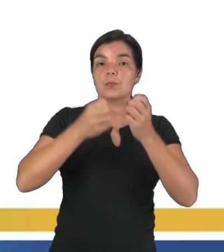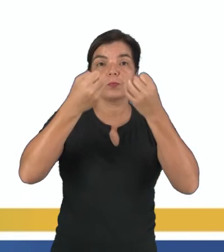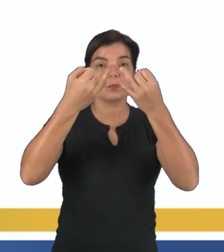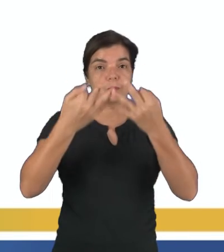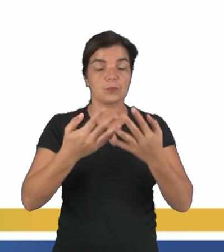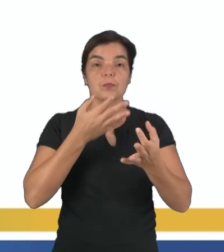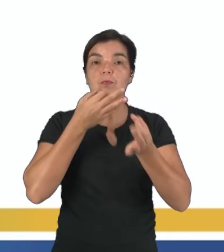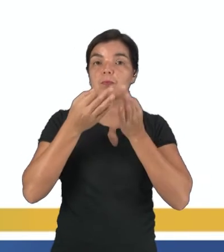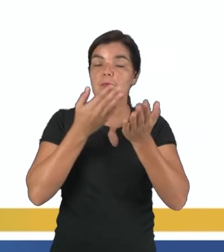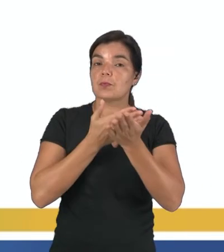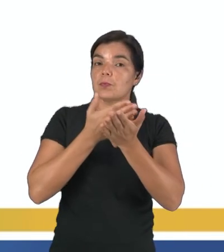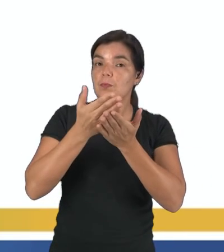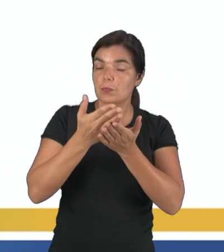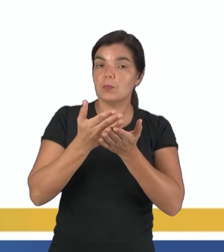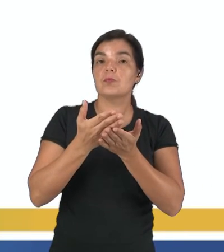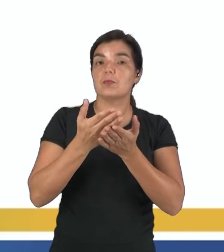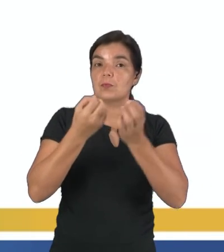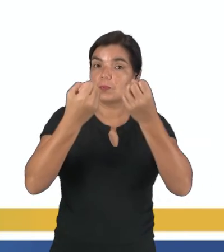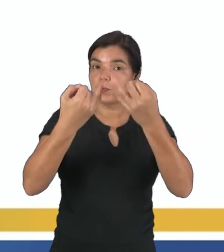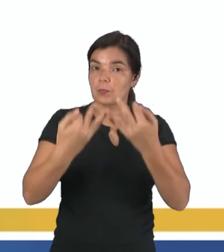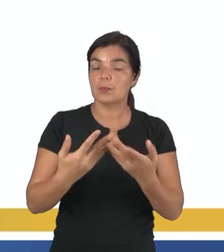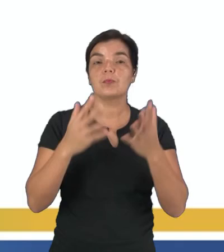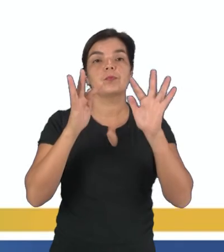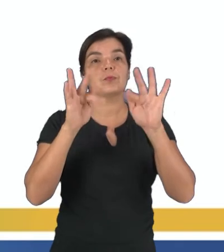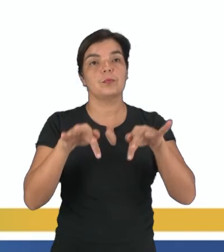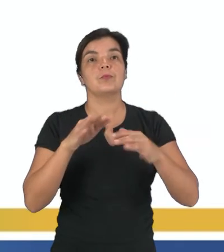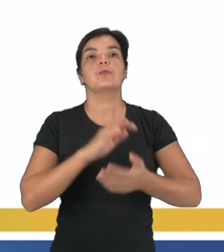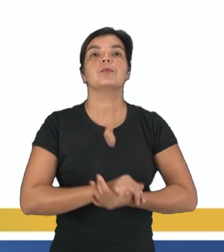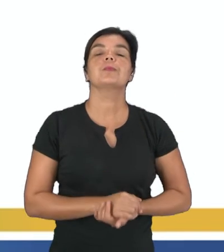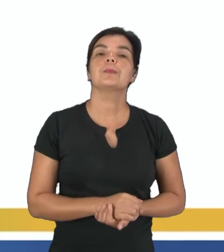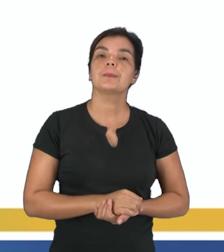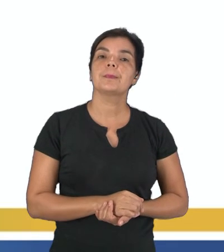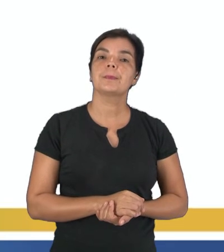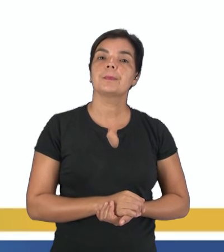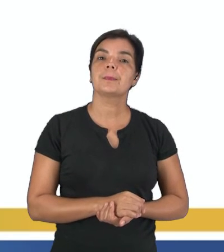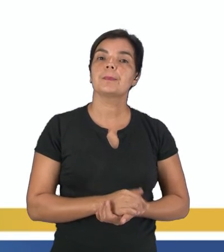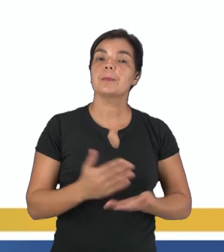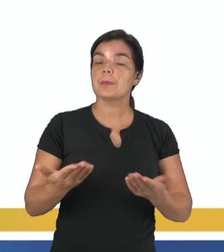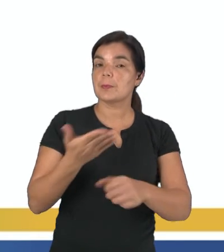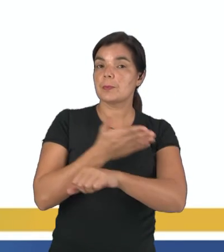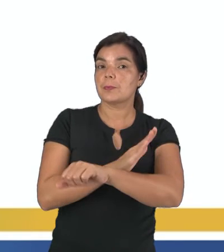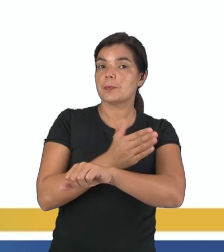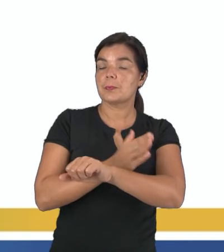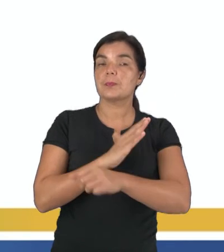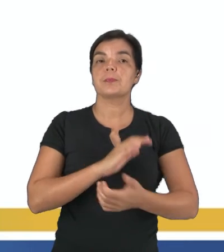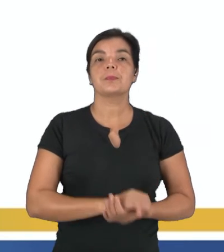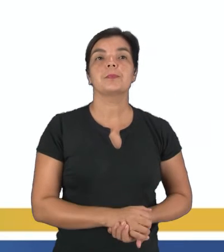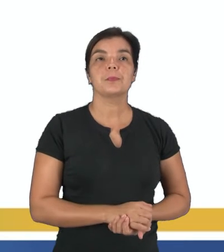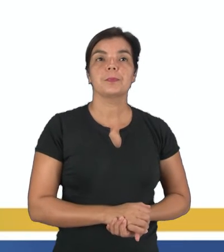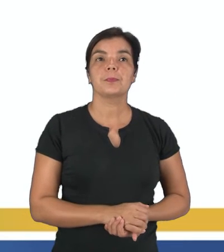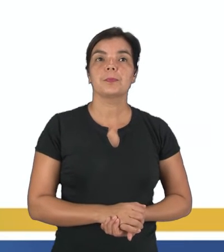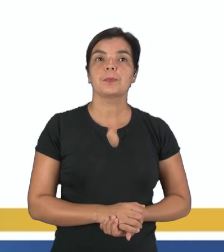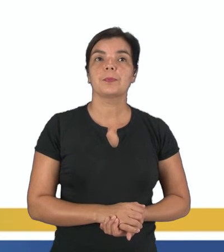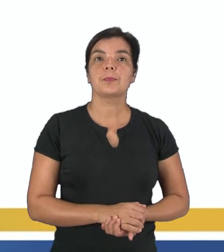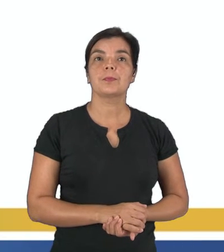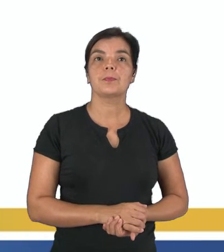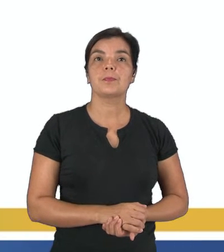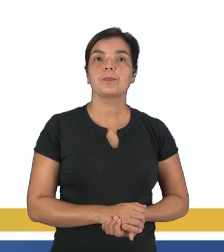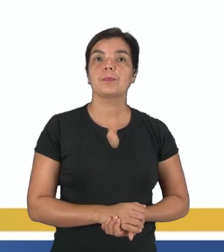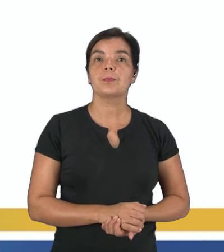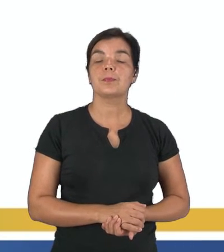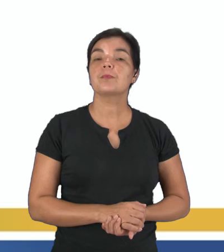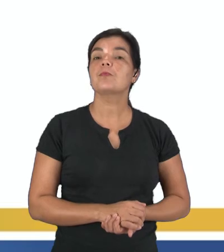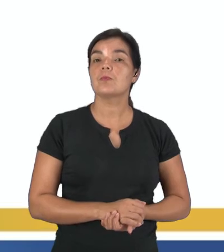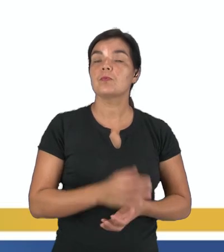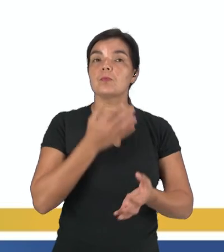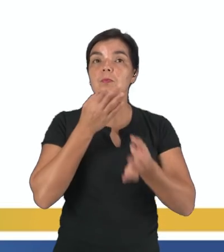argumentativo, introdução, desenvolvimento e conclusão, tá? Vamos para o nosso exercitando. Então, um argumento